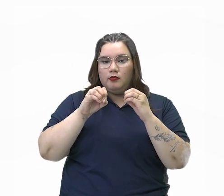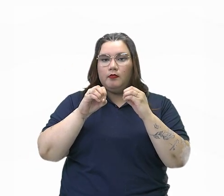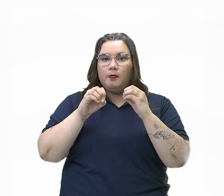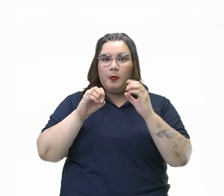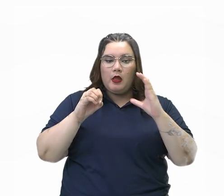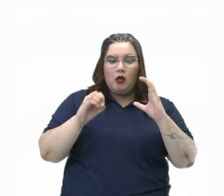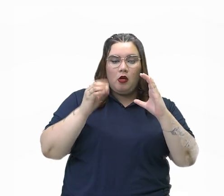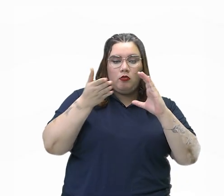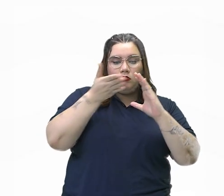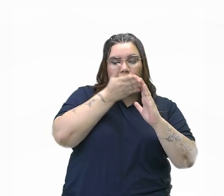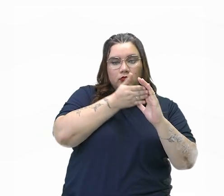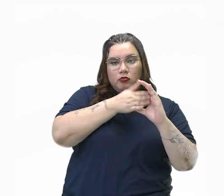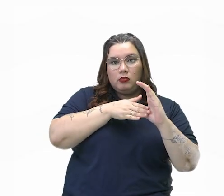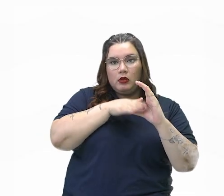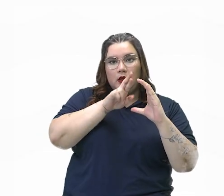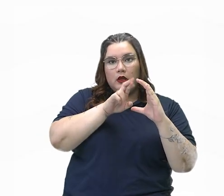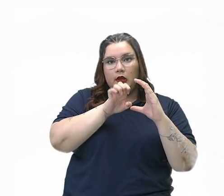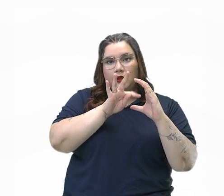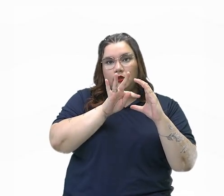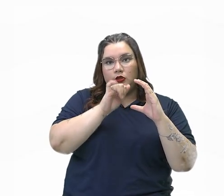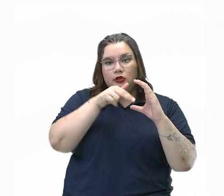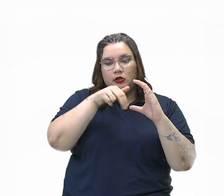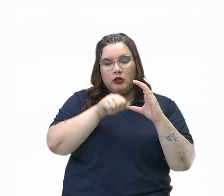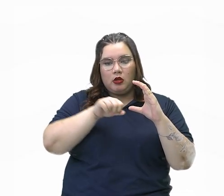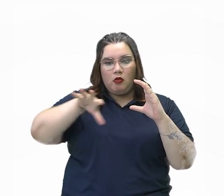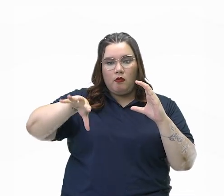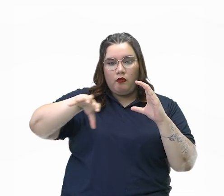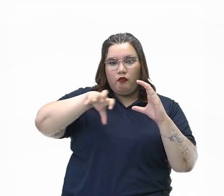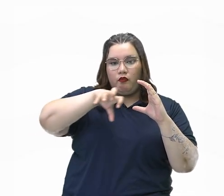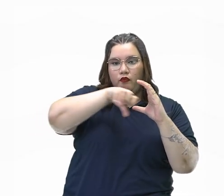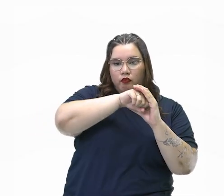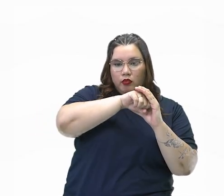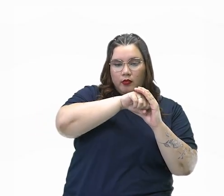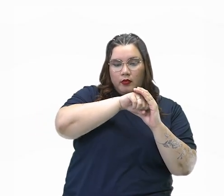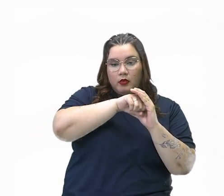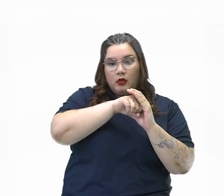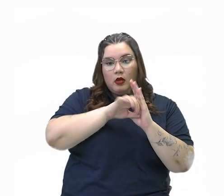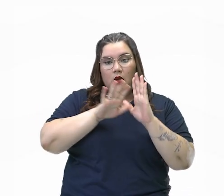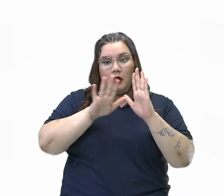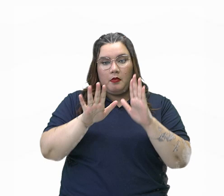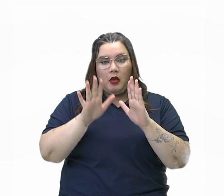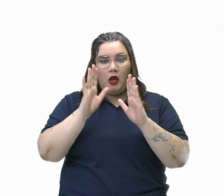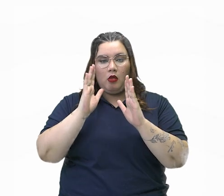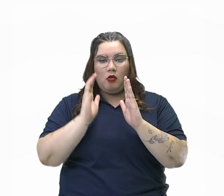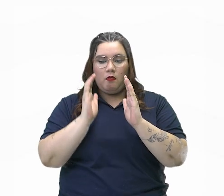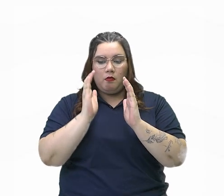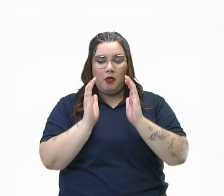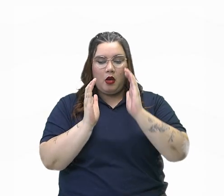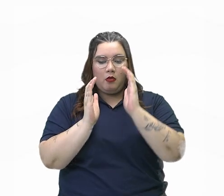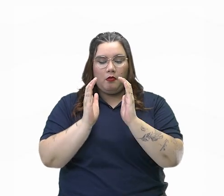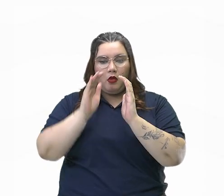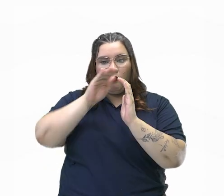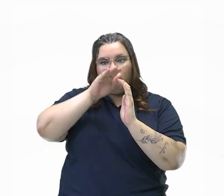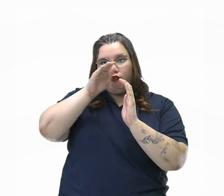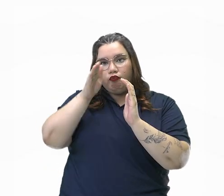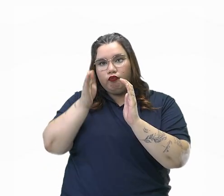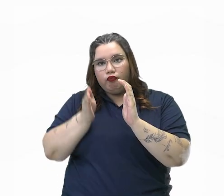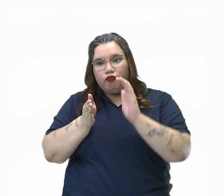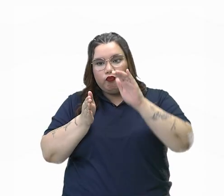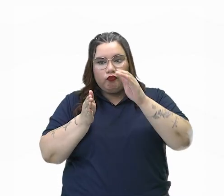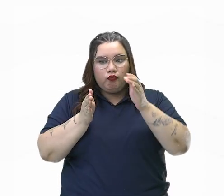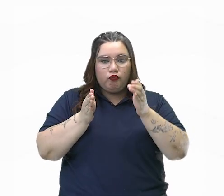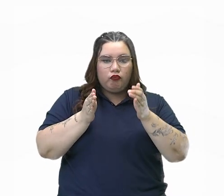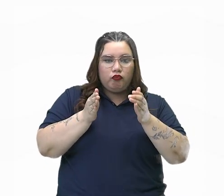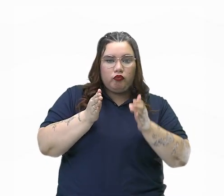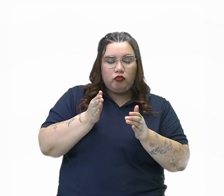olho e chega à retina. Já a córnea e o cristalino atuam como